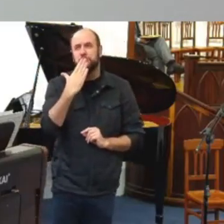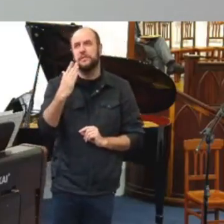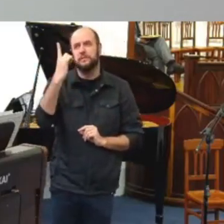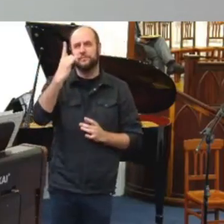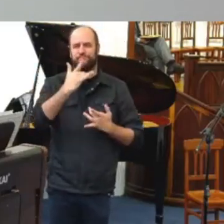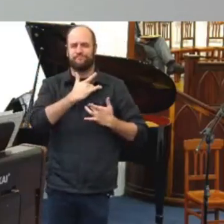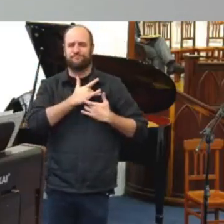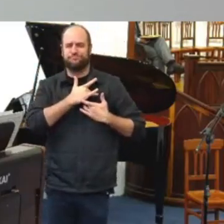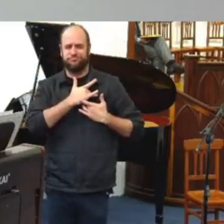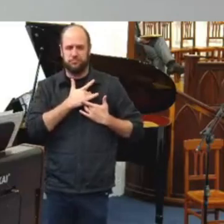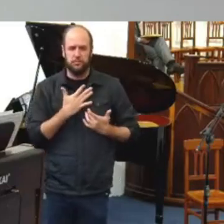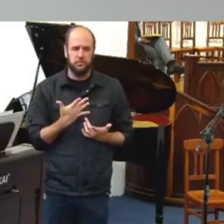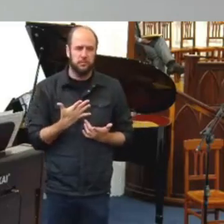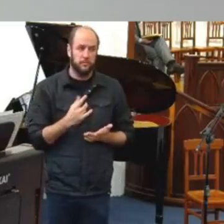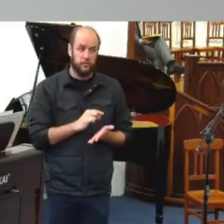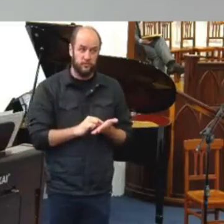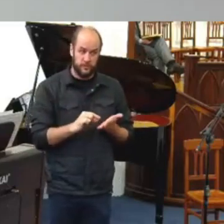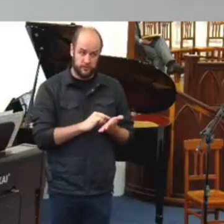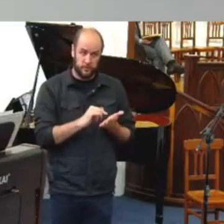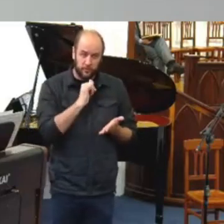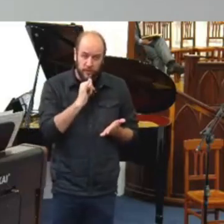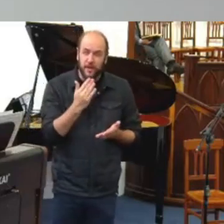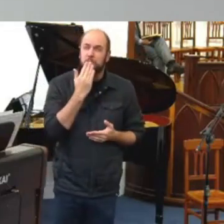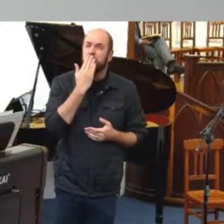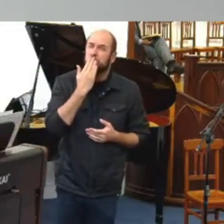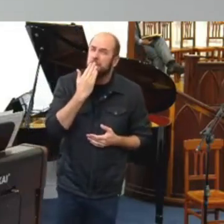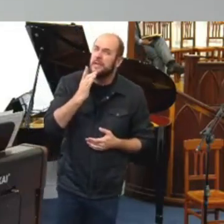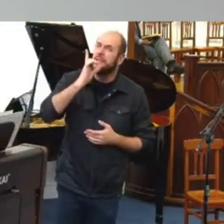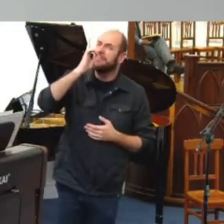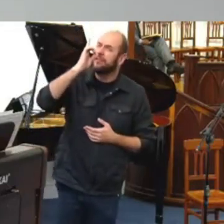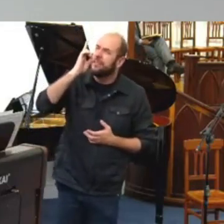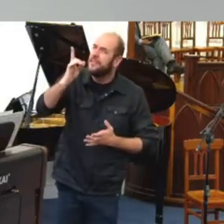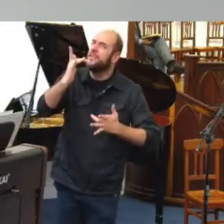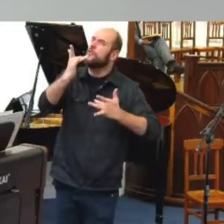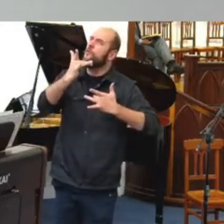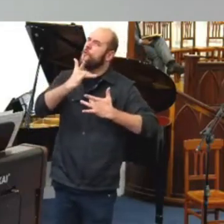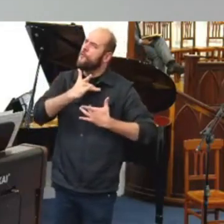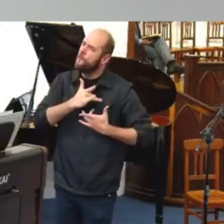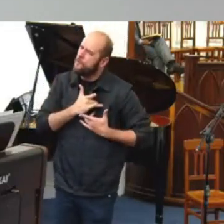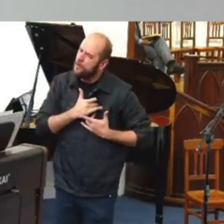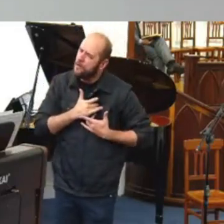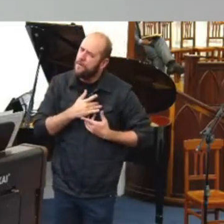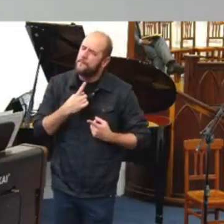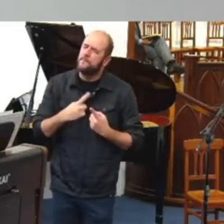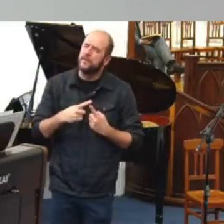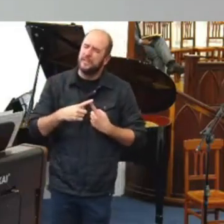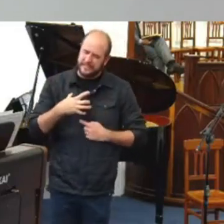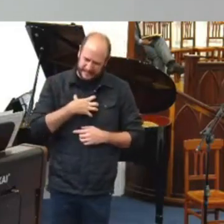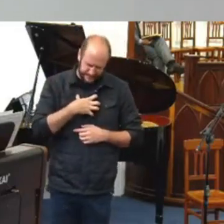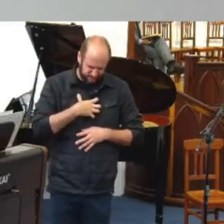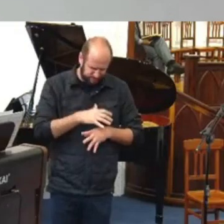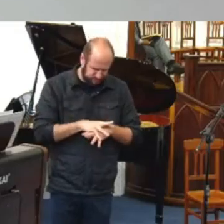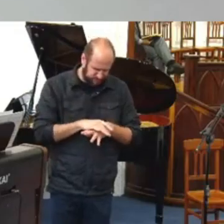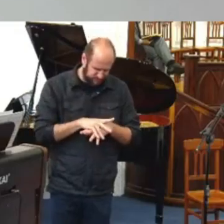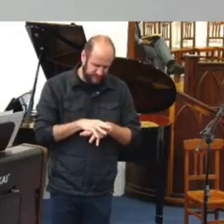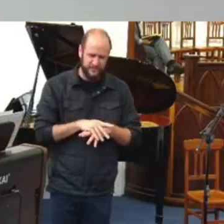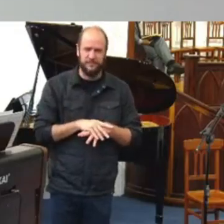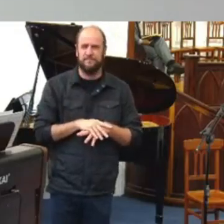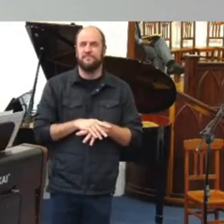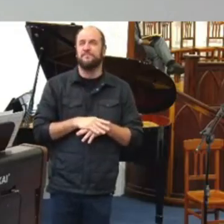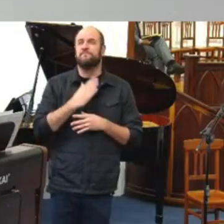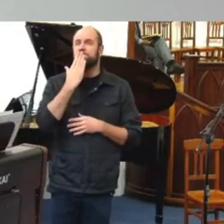misericórdia. Veja os versos. Tem compaixão de mim, Senhor, porque me sinto debilitado.